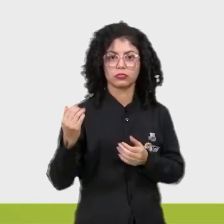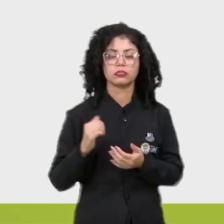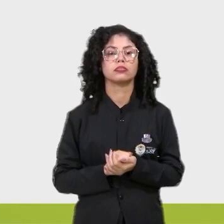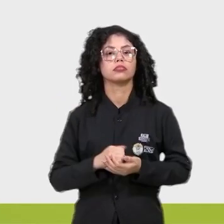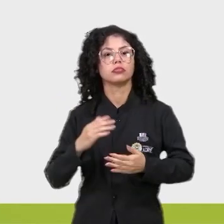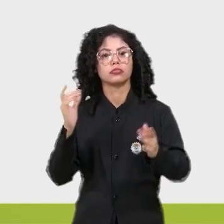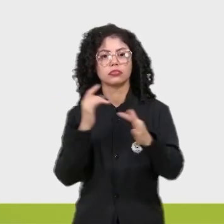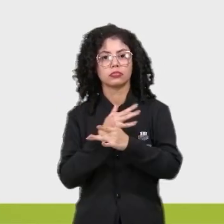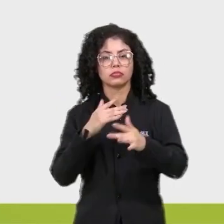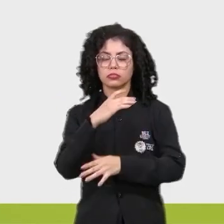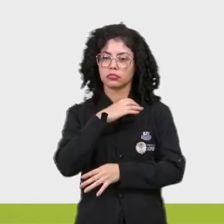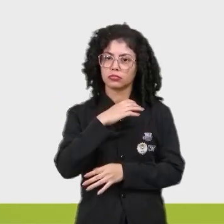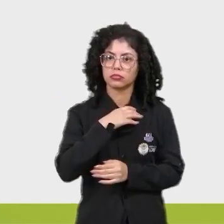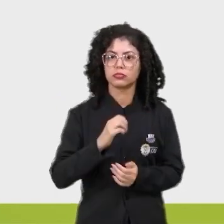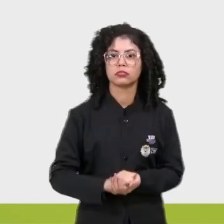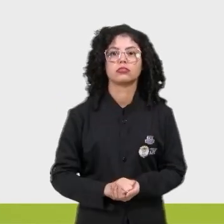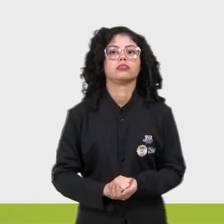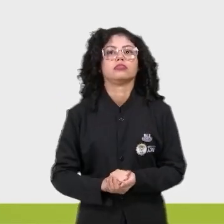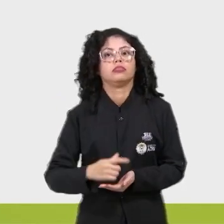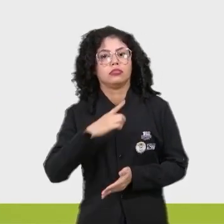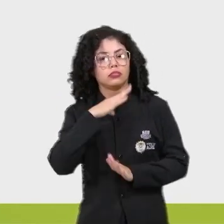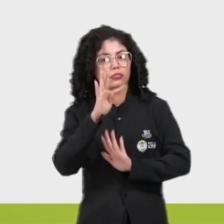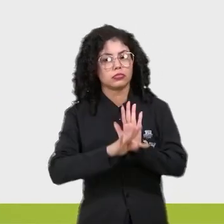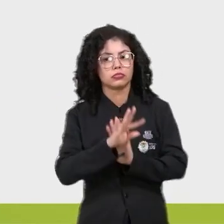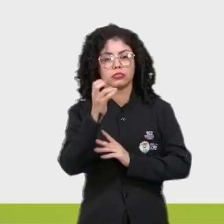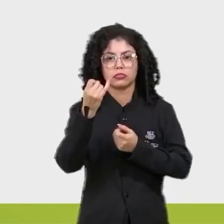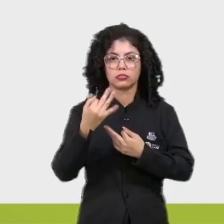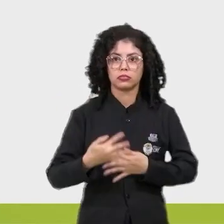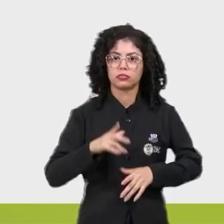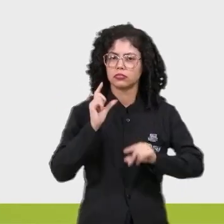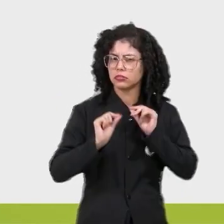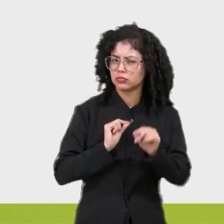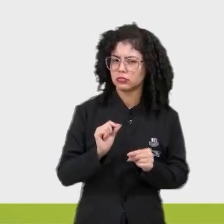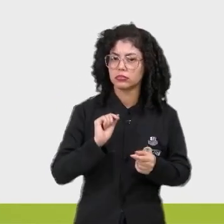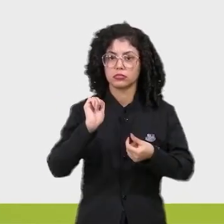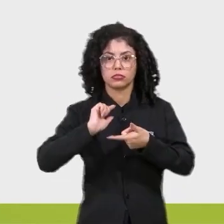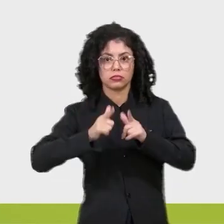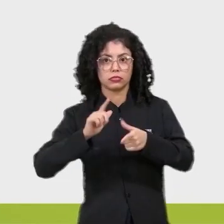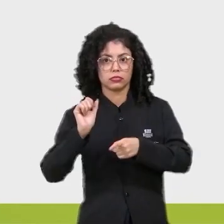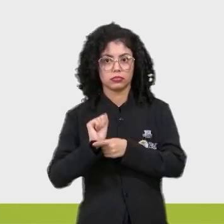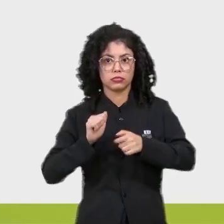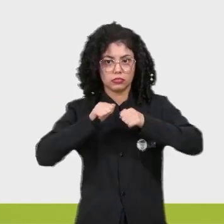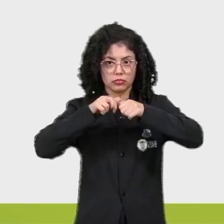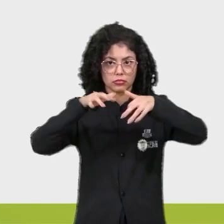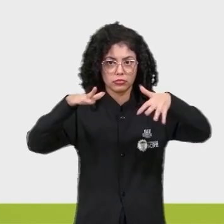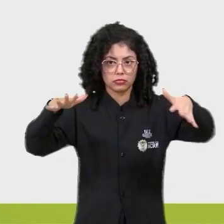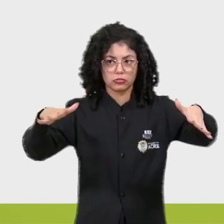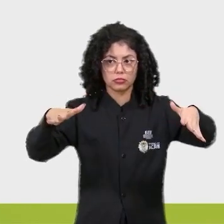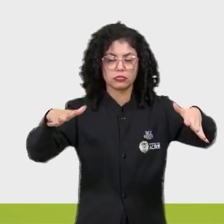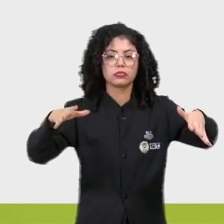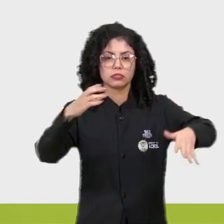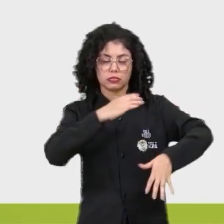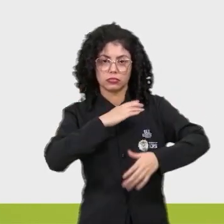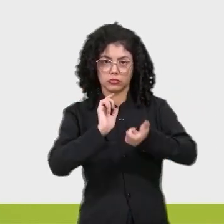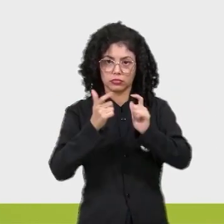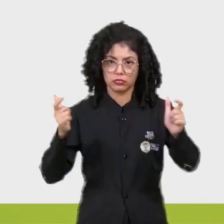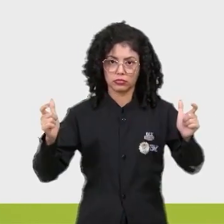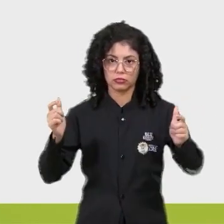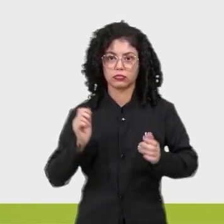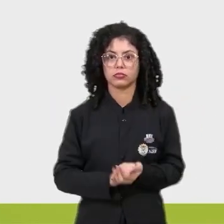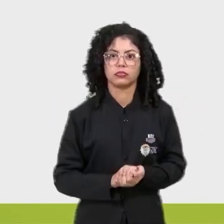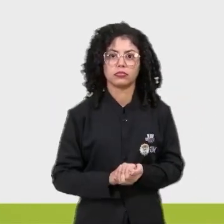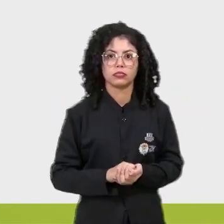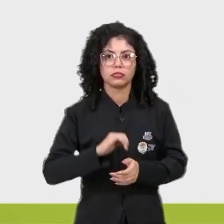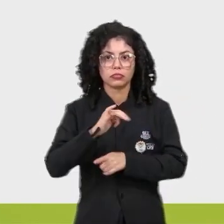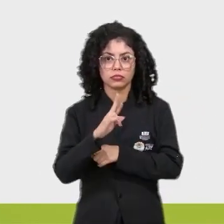contemporâneos, ressaltada no texto, explica-se pela letra A, expansão de áreas metropolitanas, letra